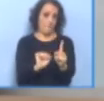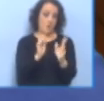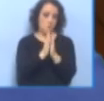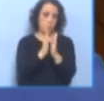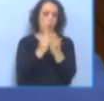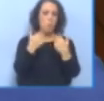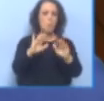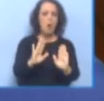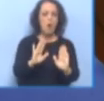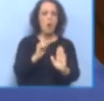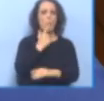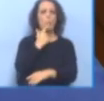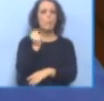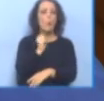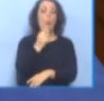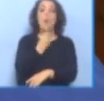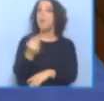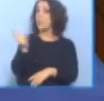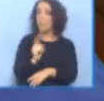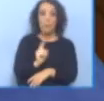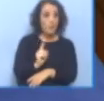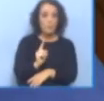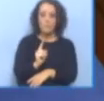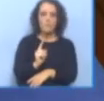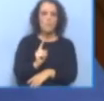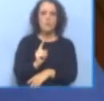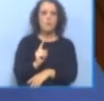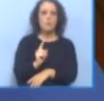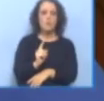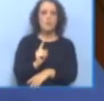não deve, nem é,